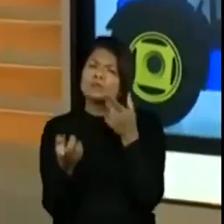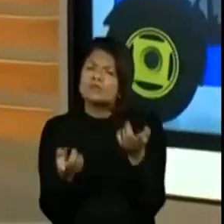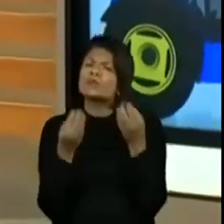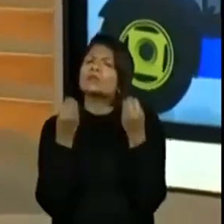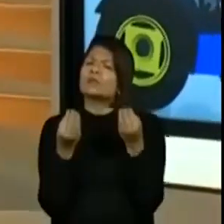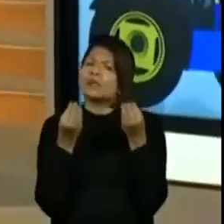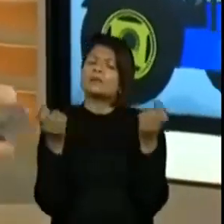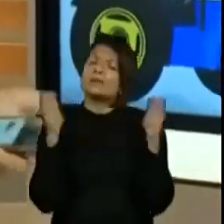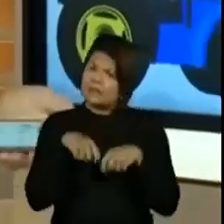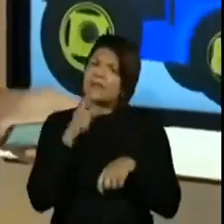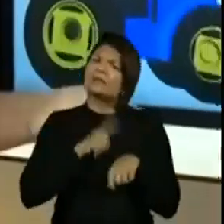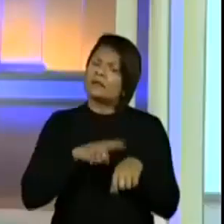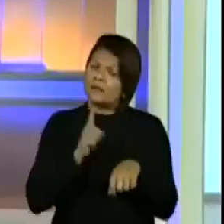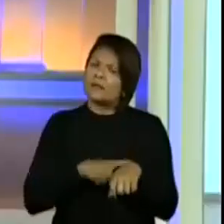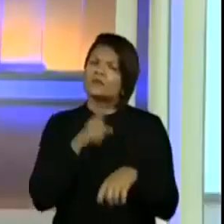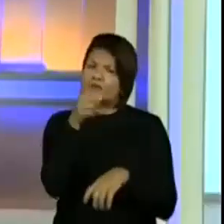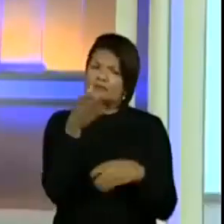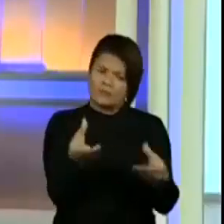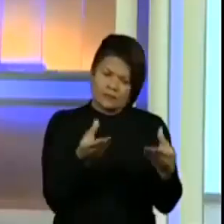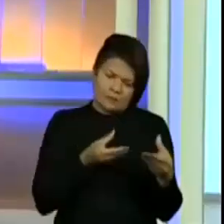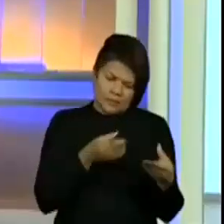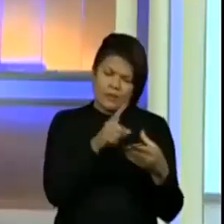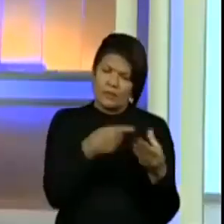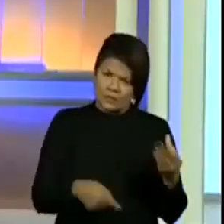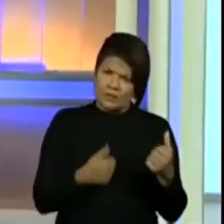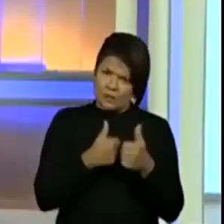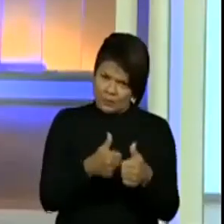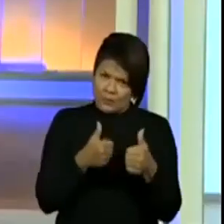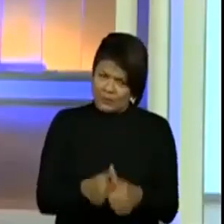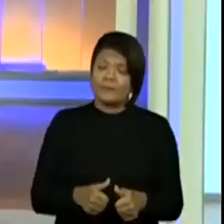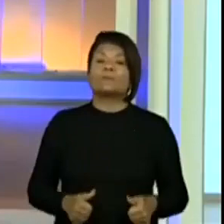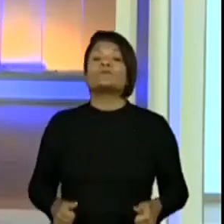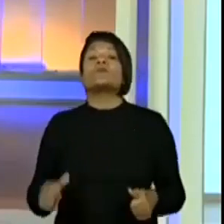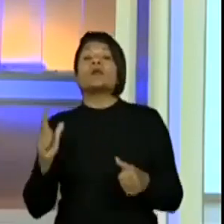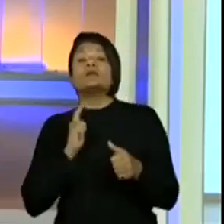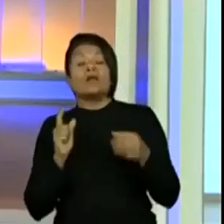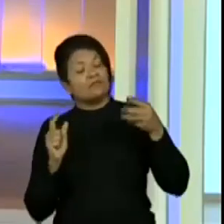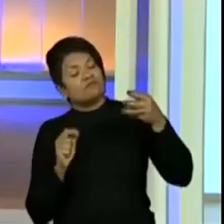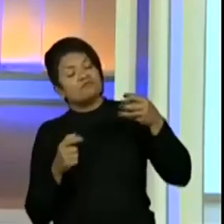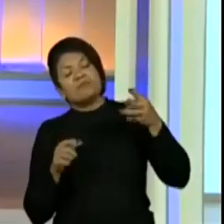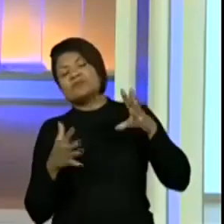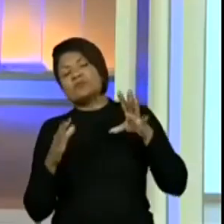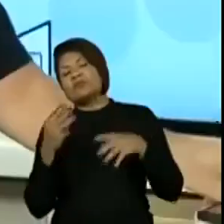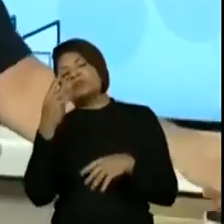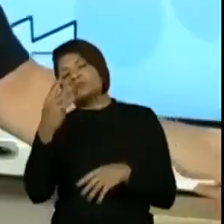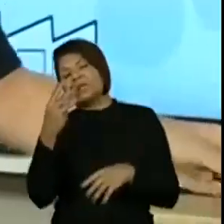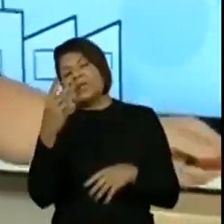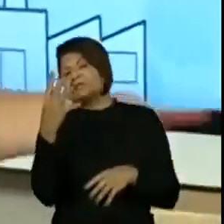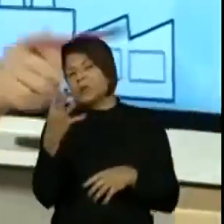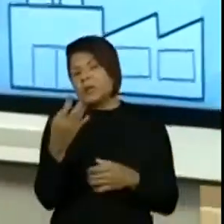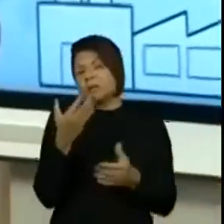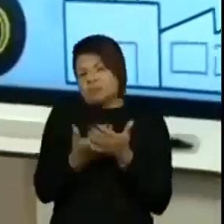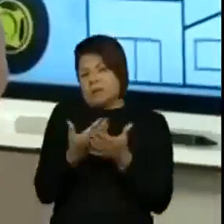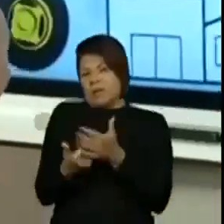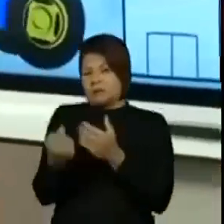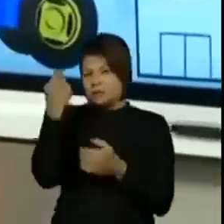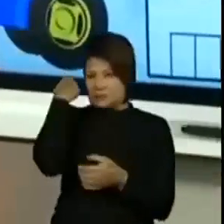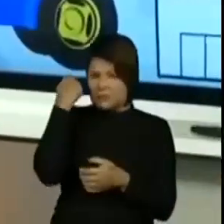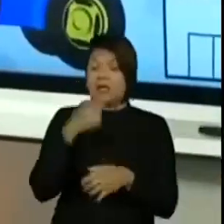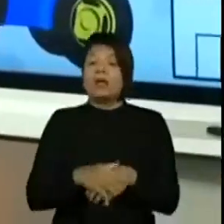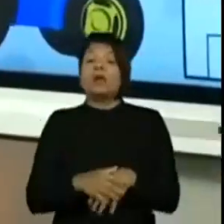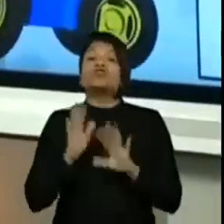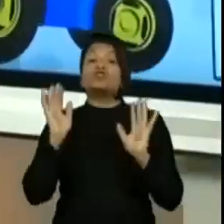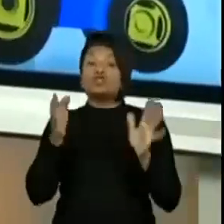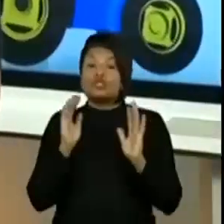dar o tempo para todo mundo pegar o caderno e ir acompanhando. Há 3, 4 aulas atrás, o professor ensinou vocês a realizar um